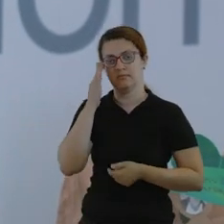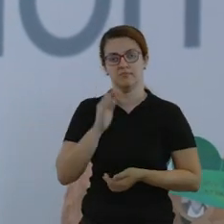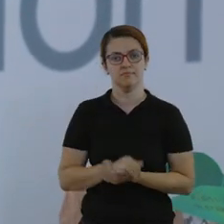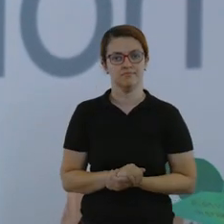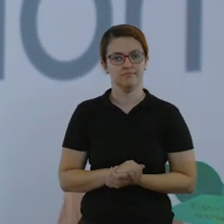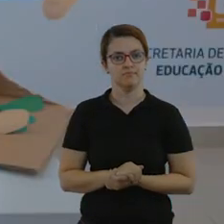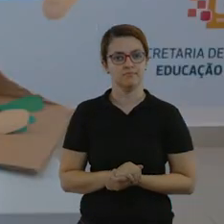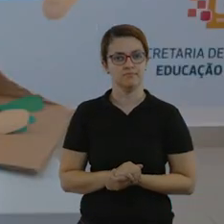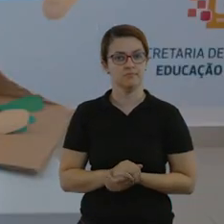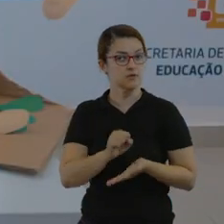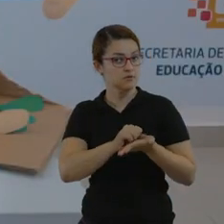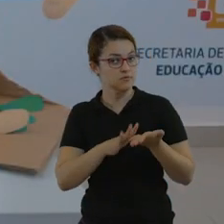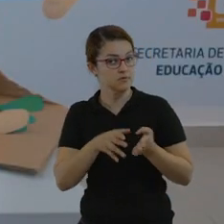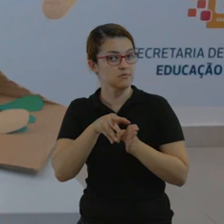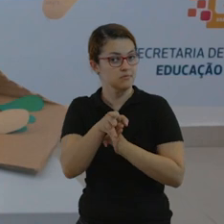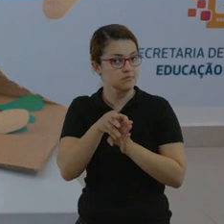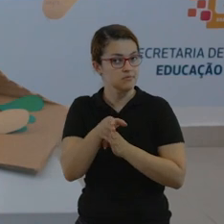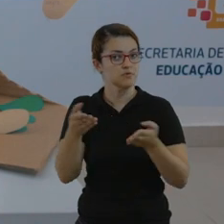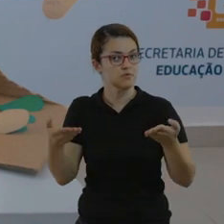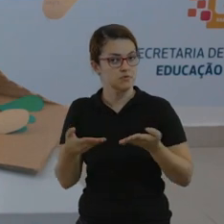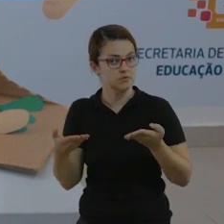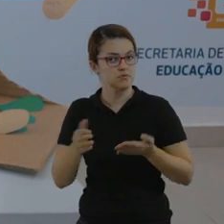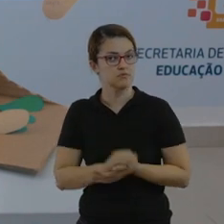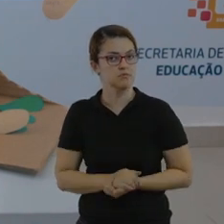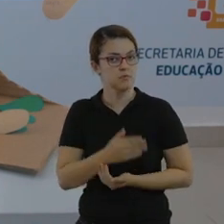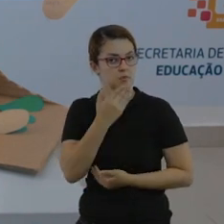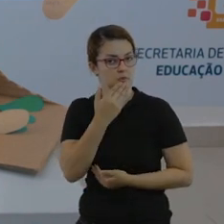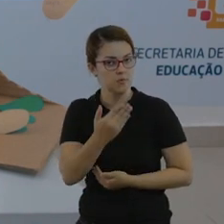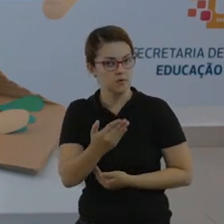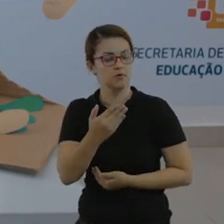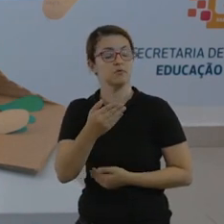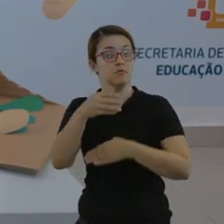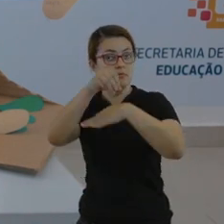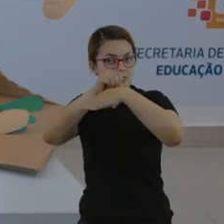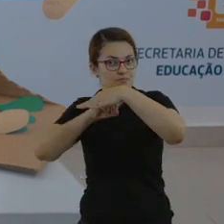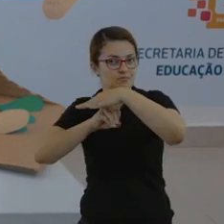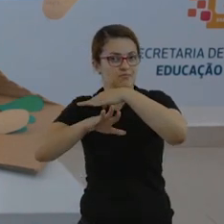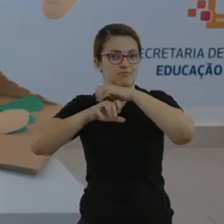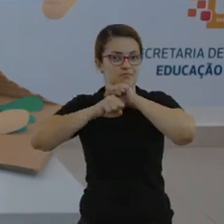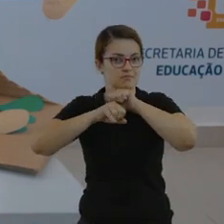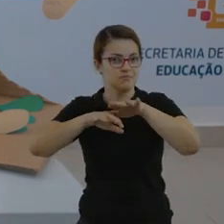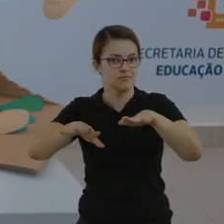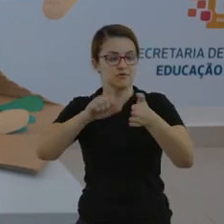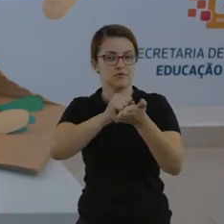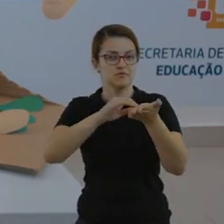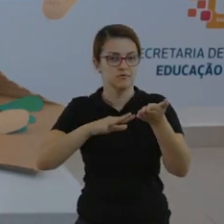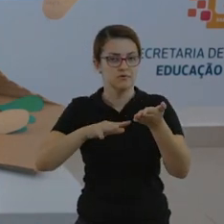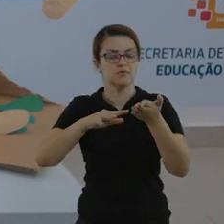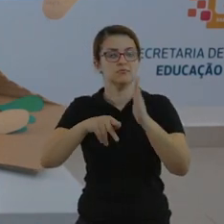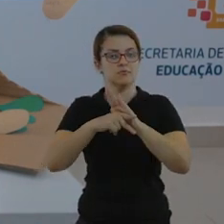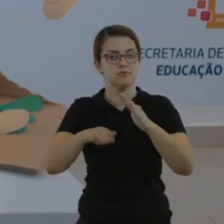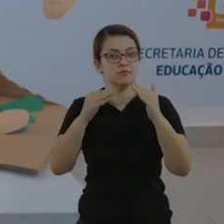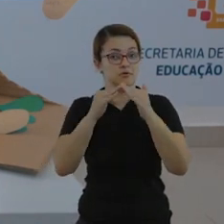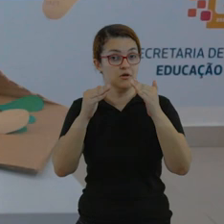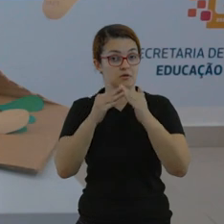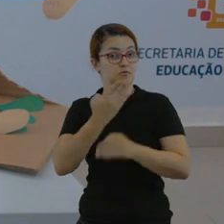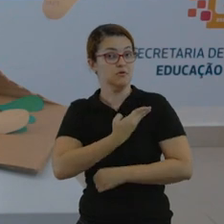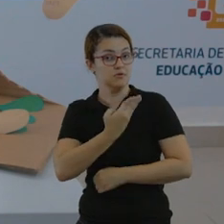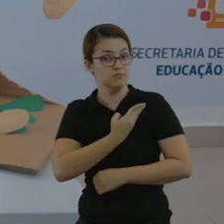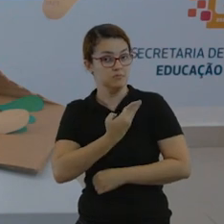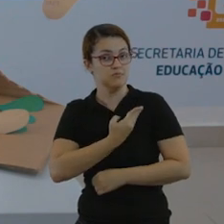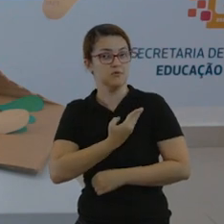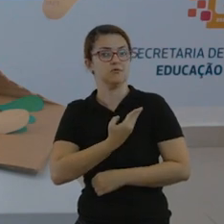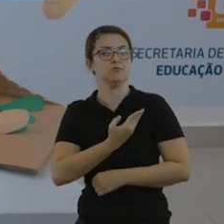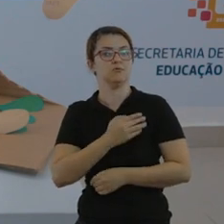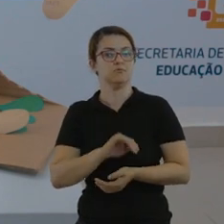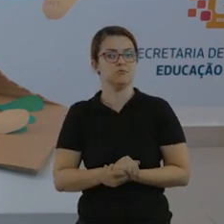bem bonita. Essas foram as atividades de hoje. Eu peço que vocês compartilhem o link de lição de casa com seus